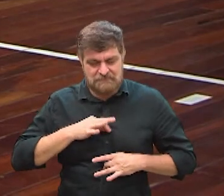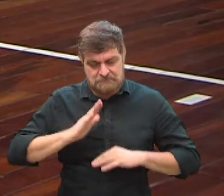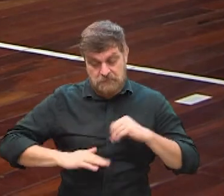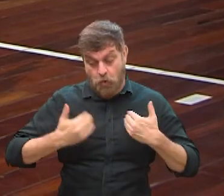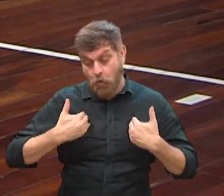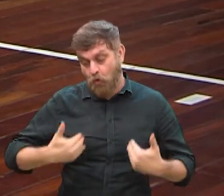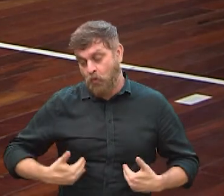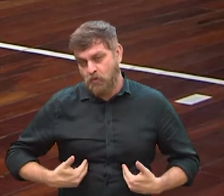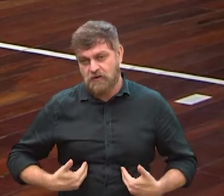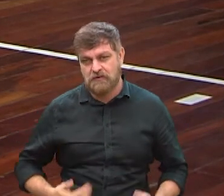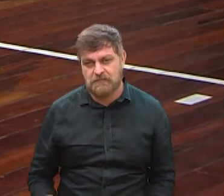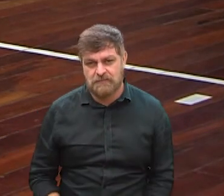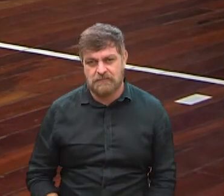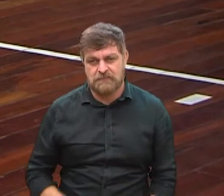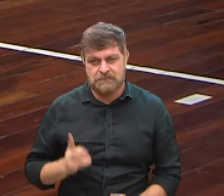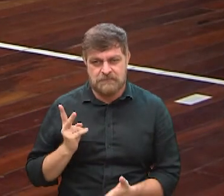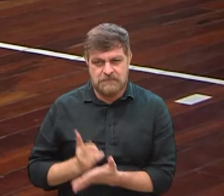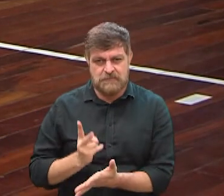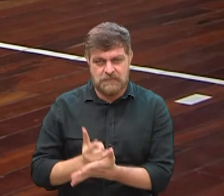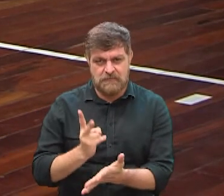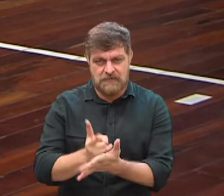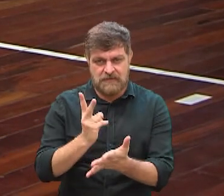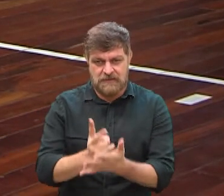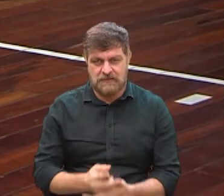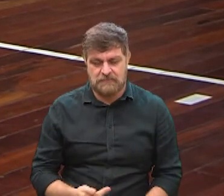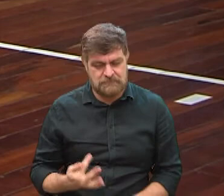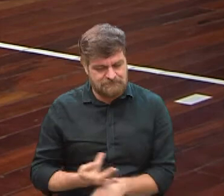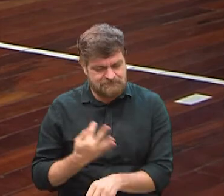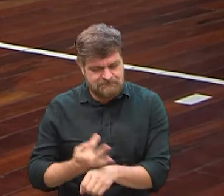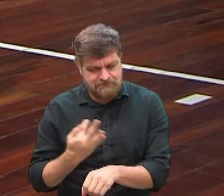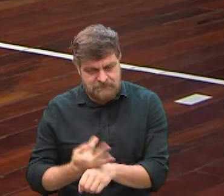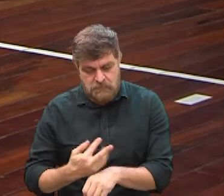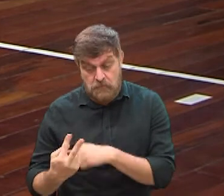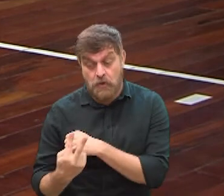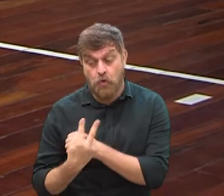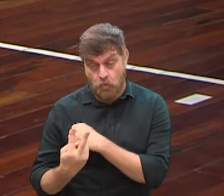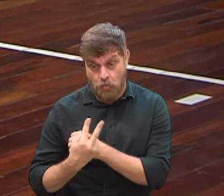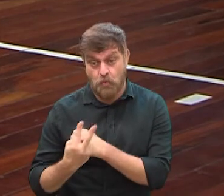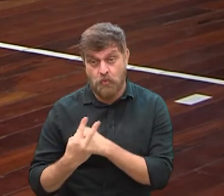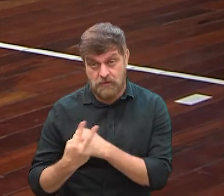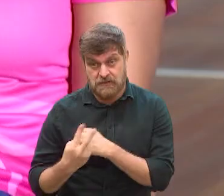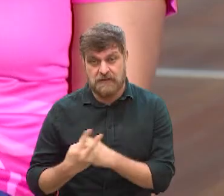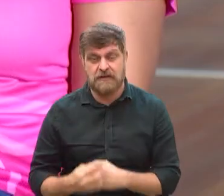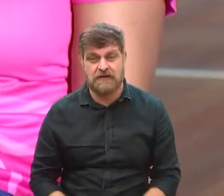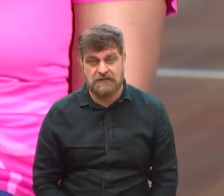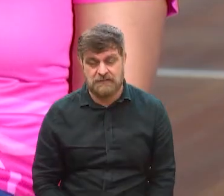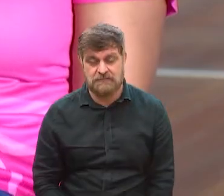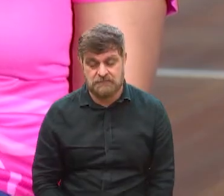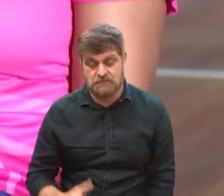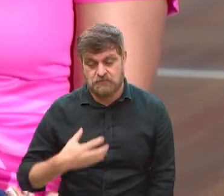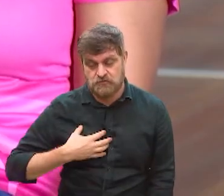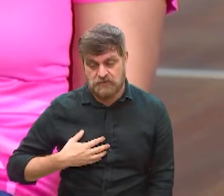do corpo. Eu sempre procuro me cuidar da melhor maneira possível,